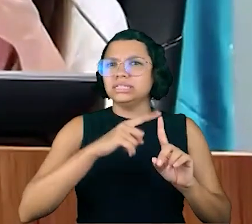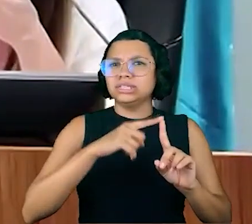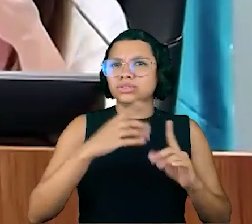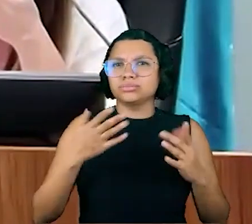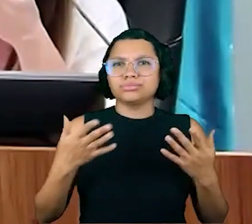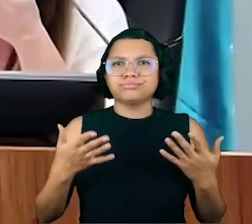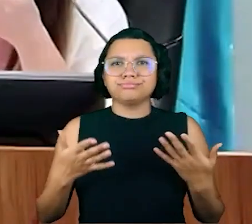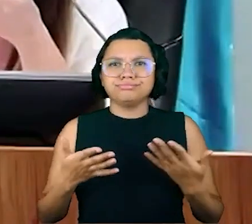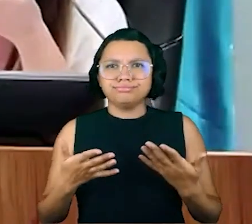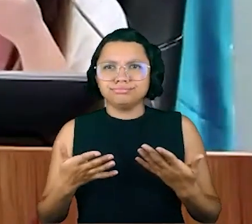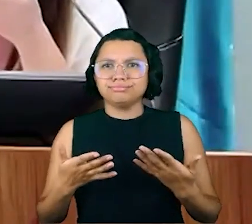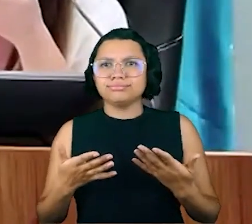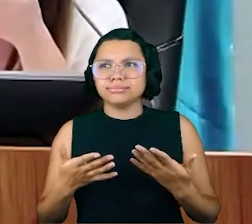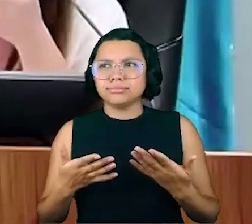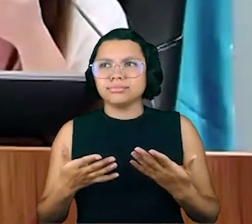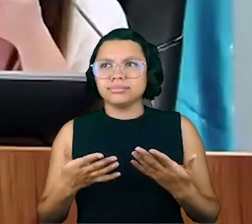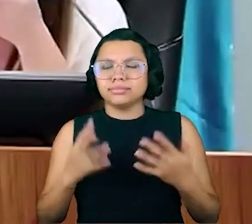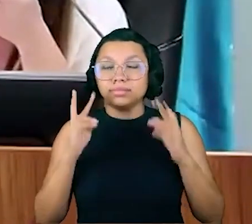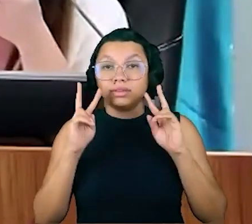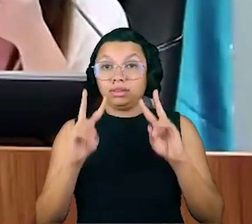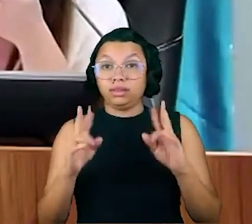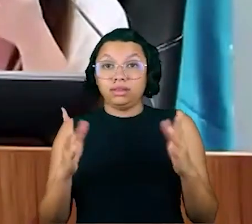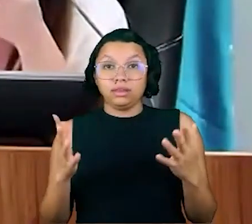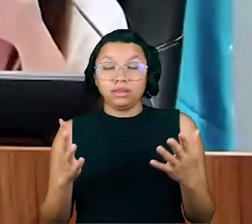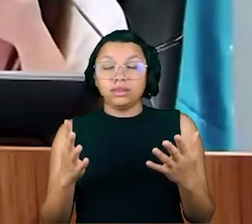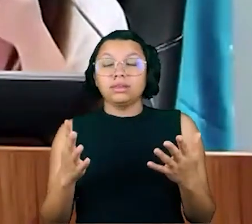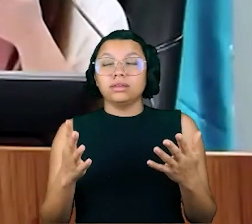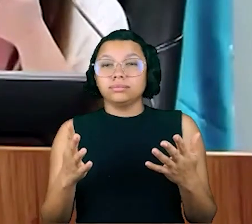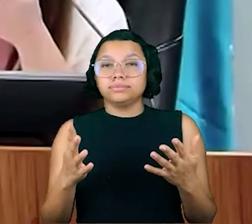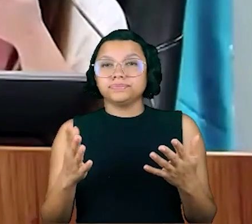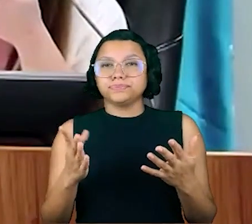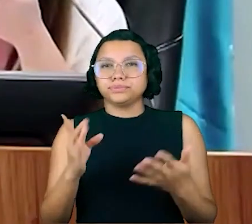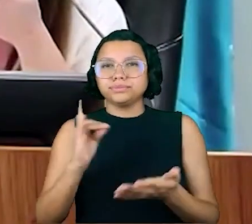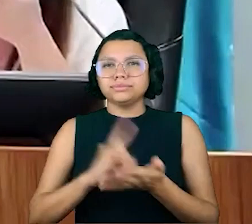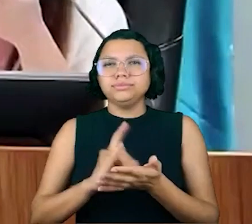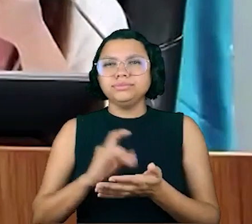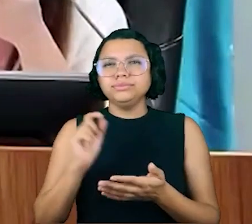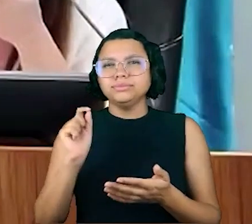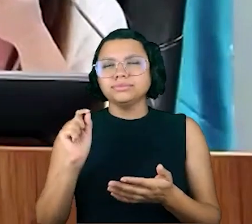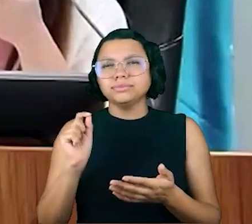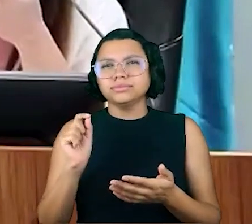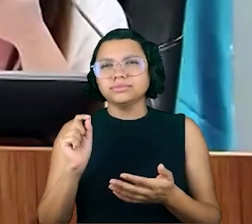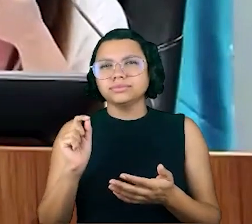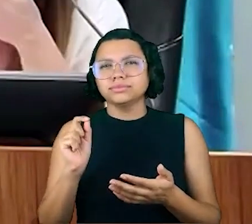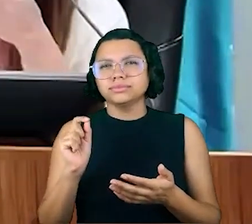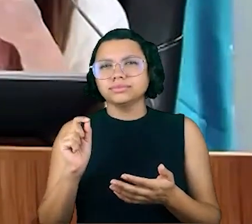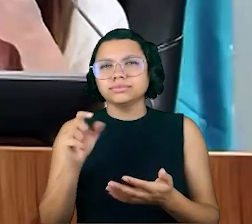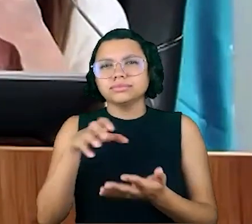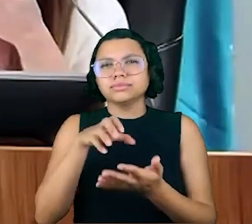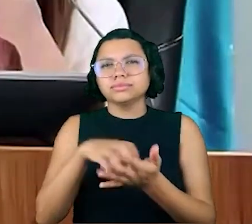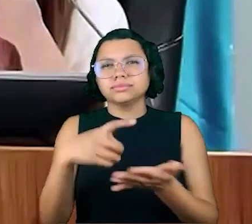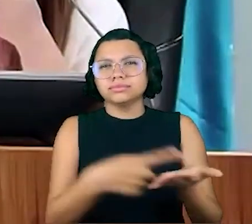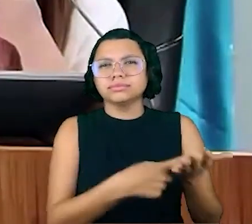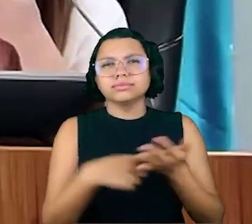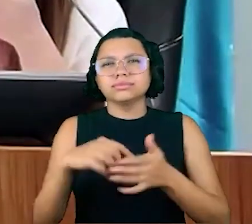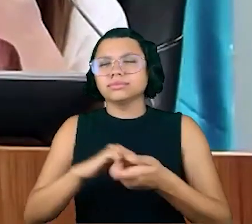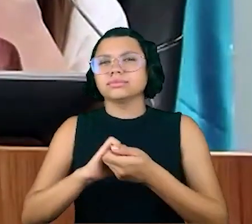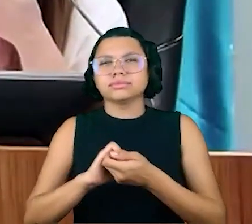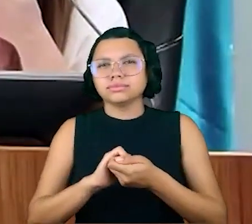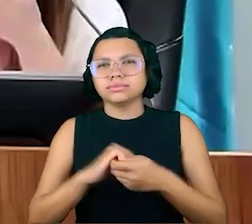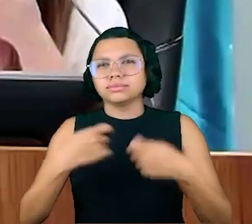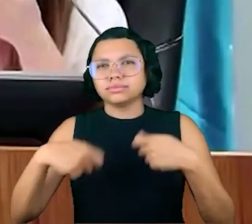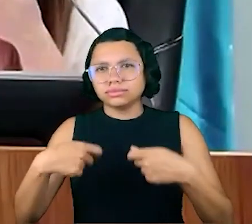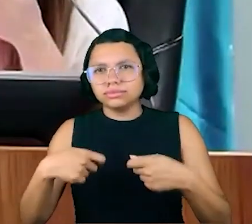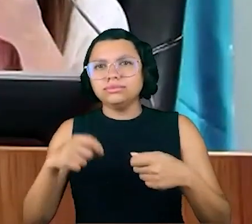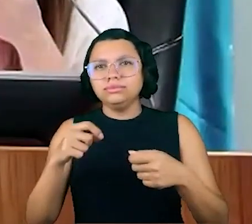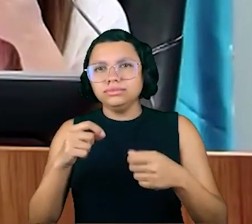desse timbre. A ver. O fato é que a central de conciliação